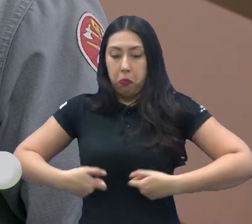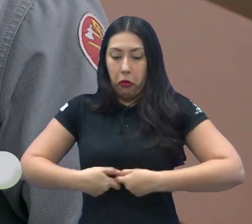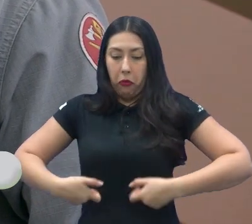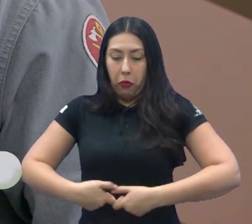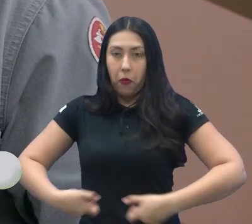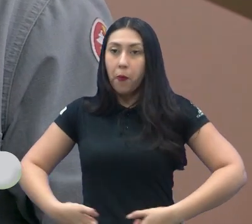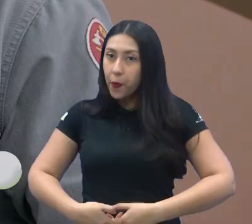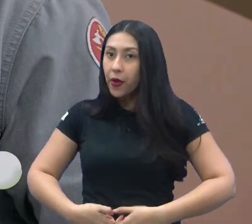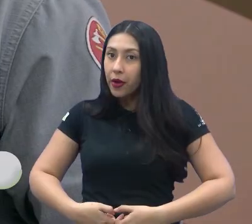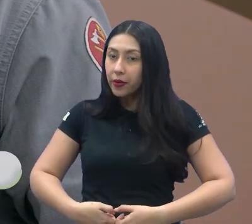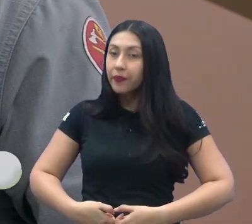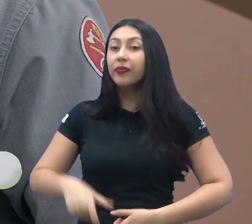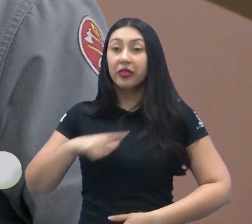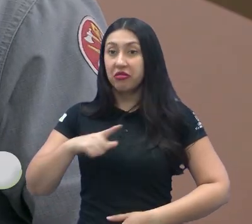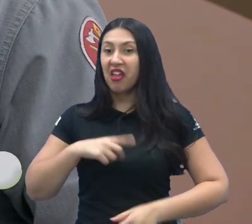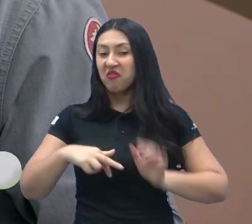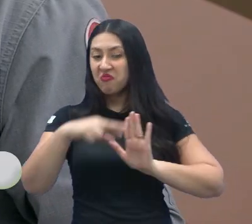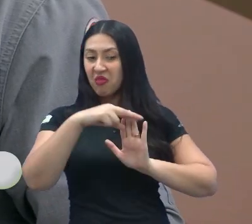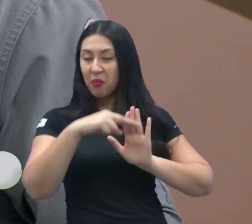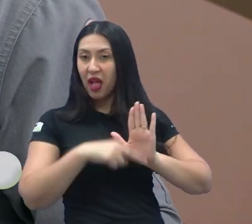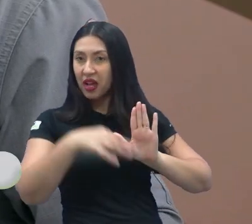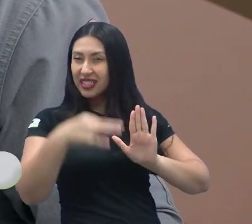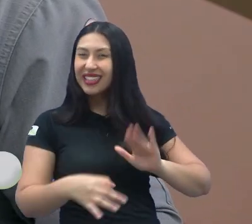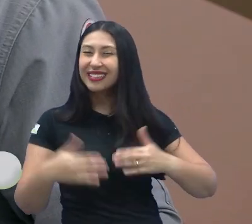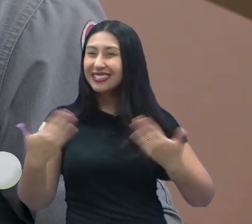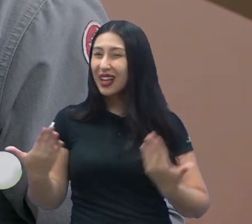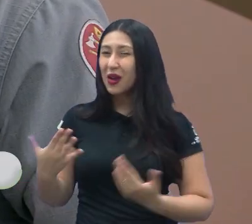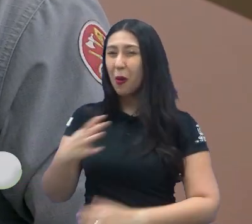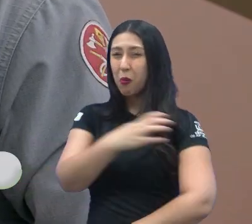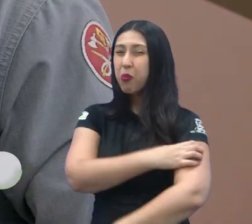Inmetro. Fora isso, essas boias, elas não são seguras, é